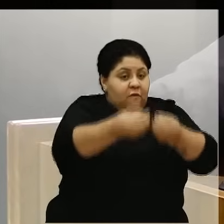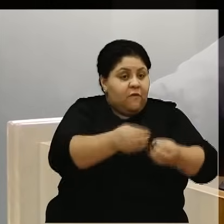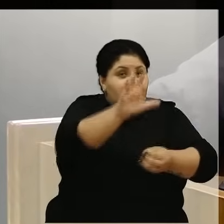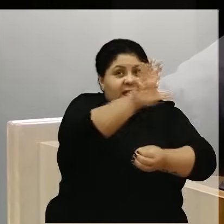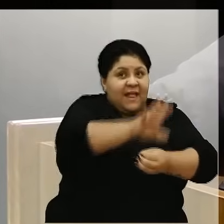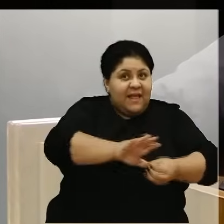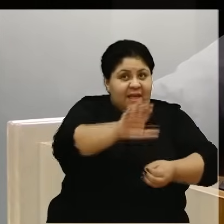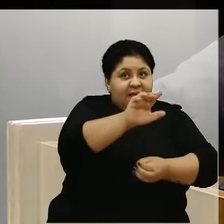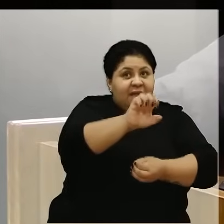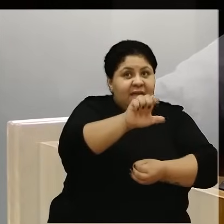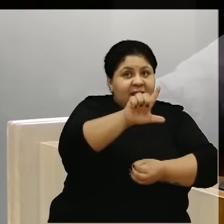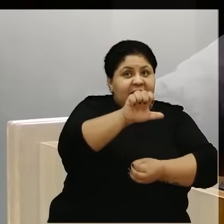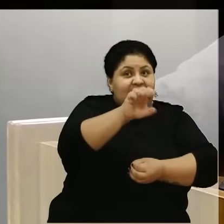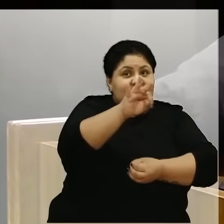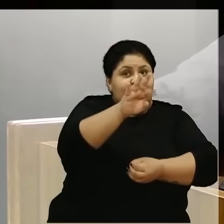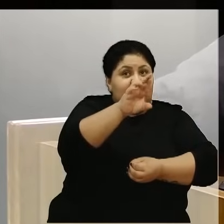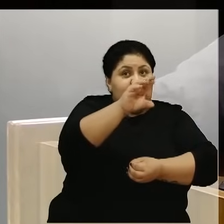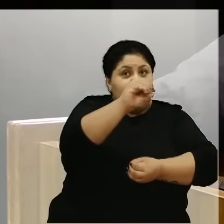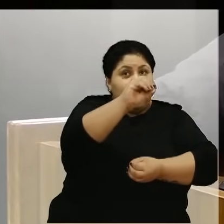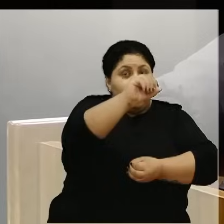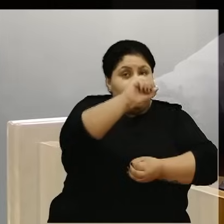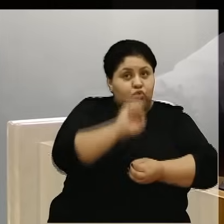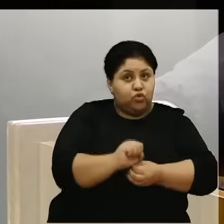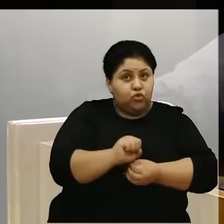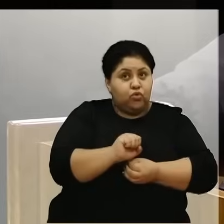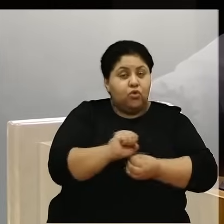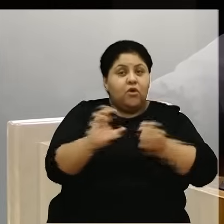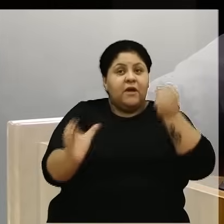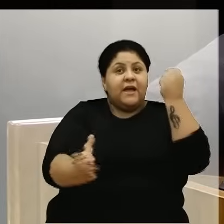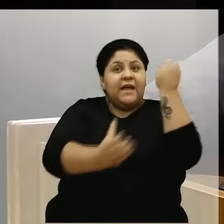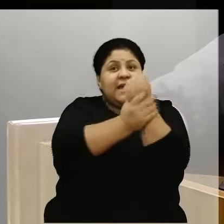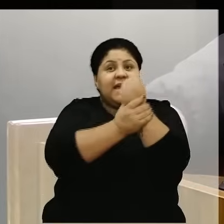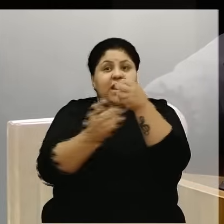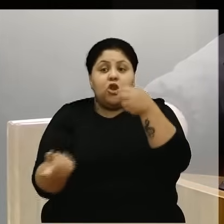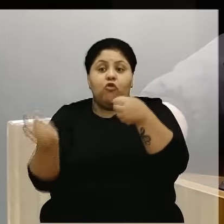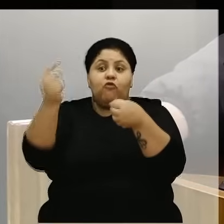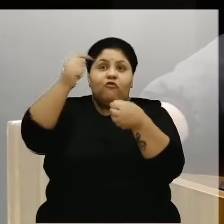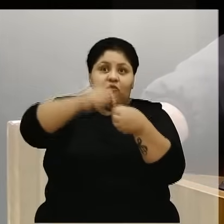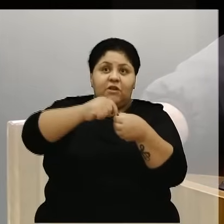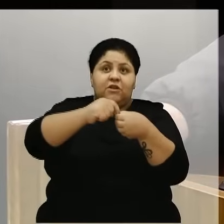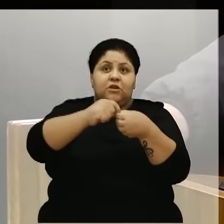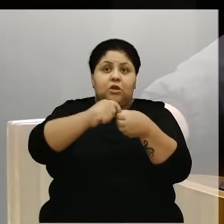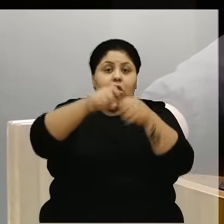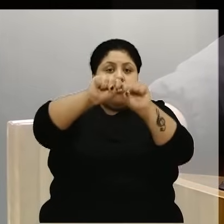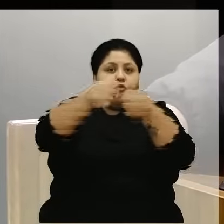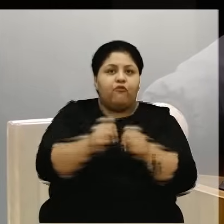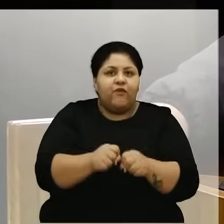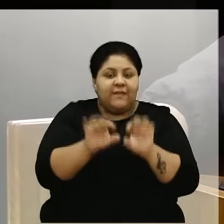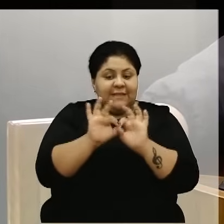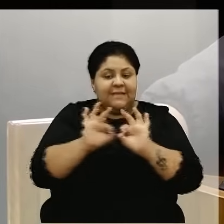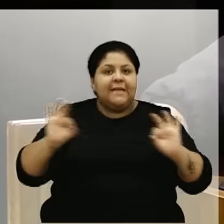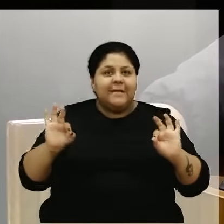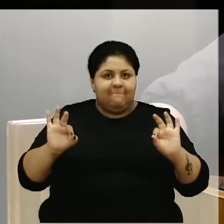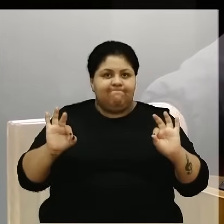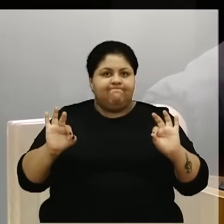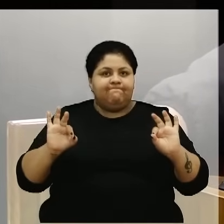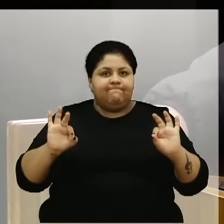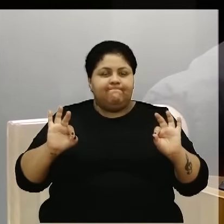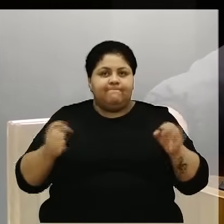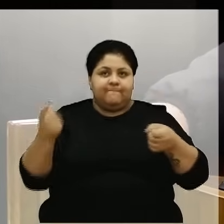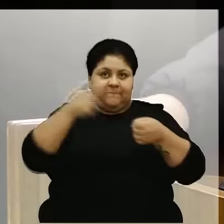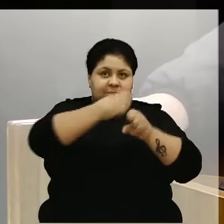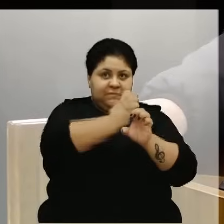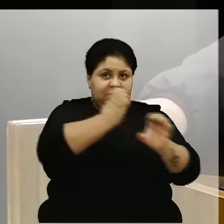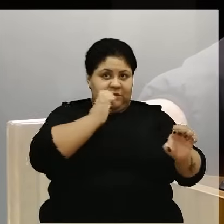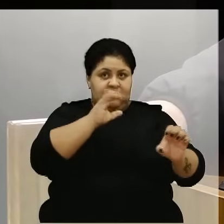Eletrosul, garanta o reabastecimento no caso de uma queda dessa linha. Esse reabastecimento, o engenheiro Fábio,